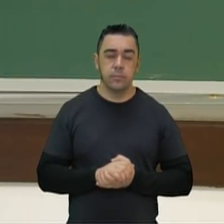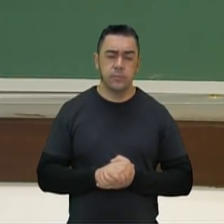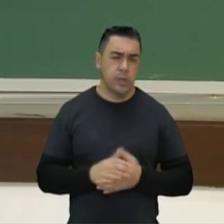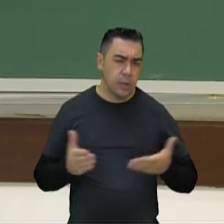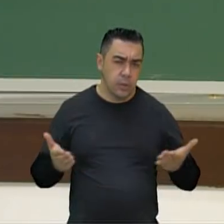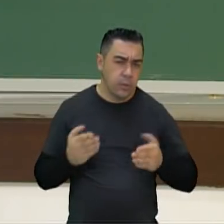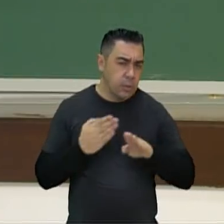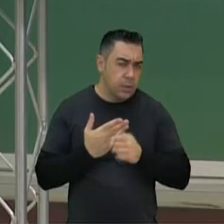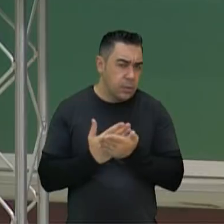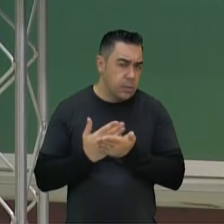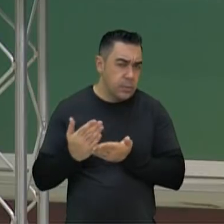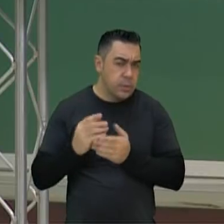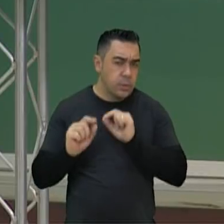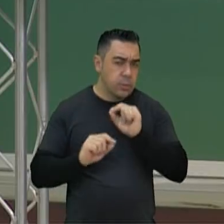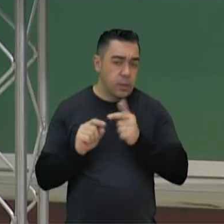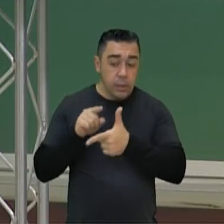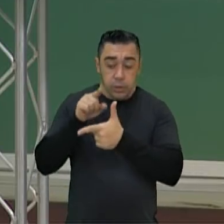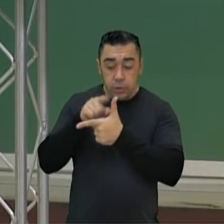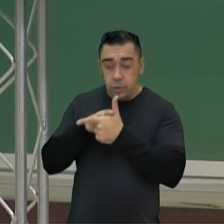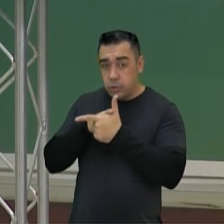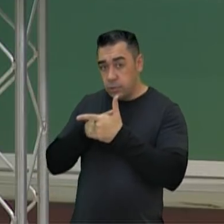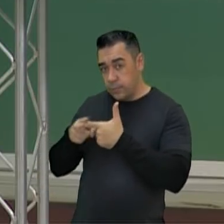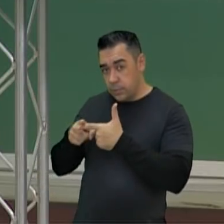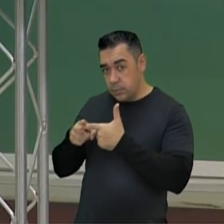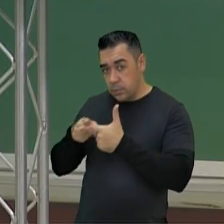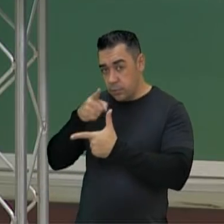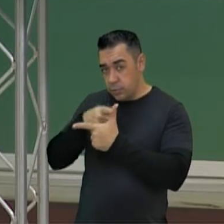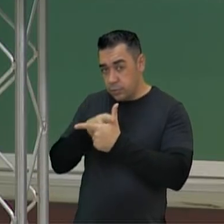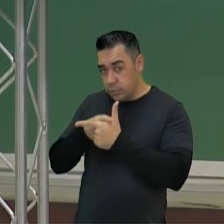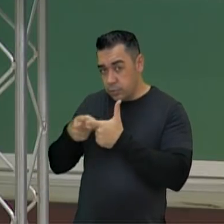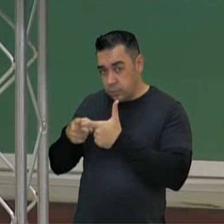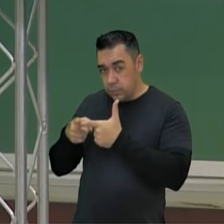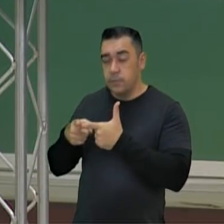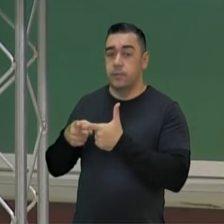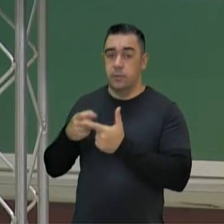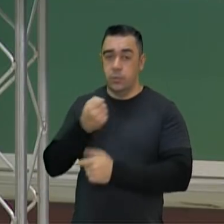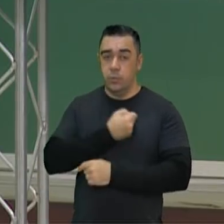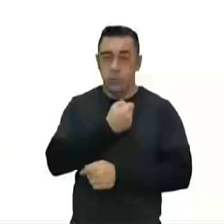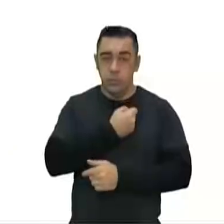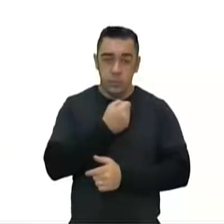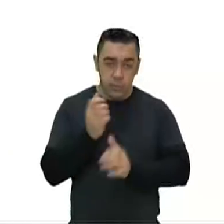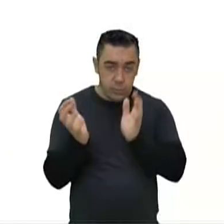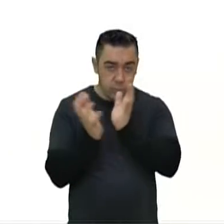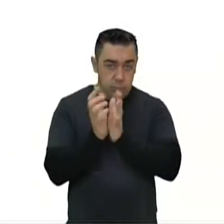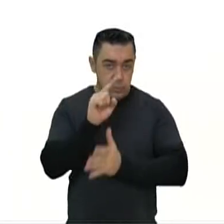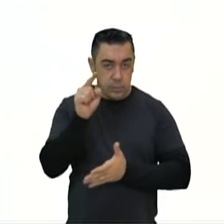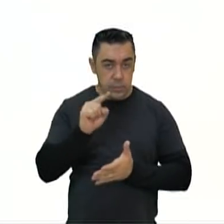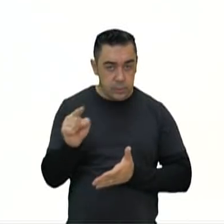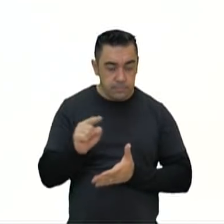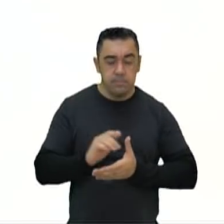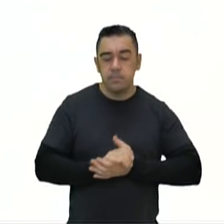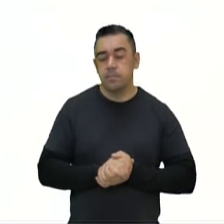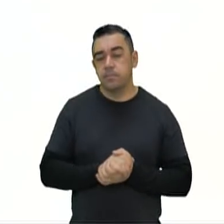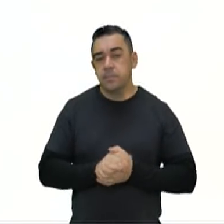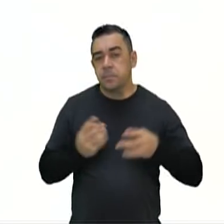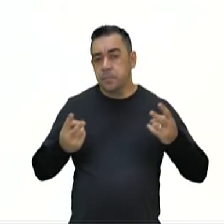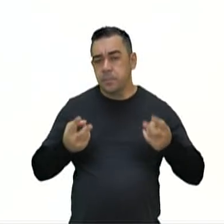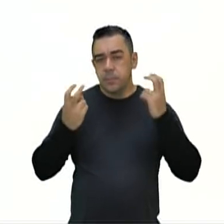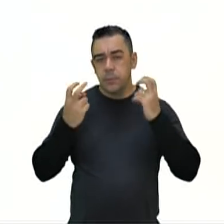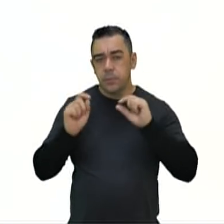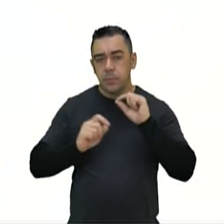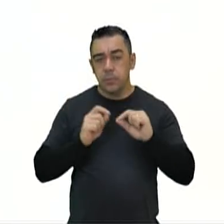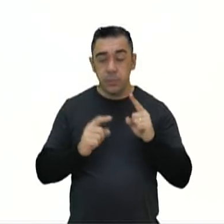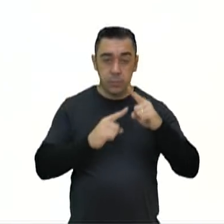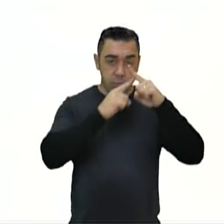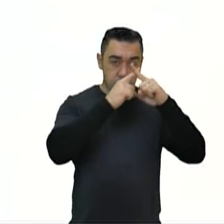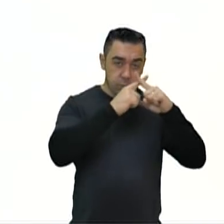Vamos entrar agora na divisão de números inteiros. Podemos observar que a